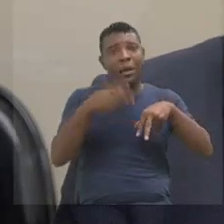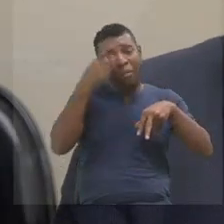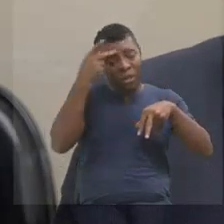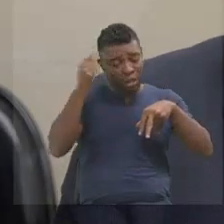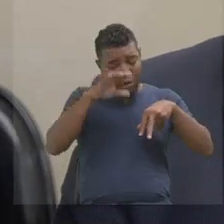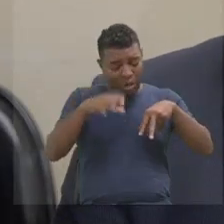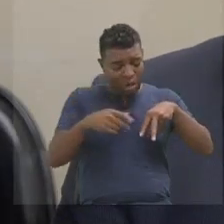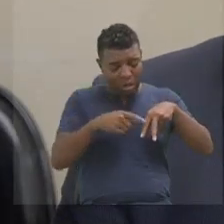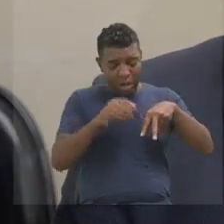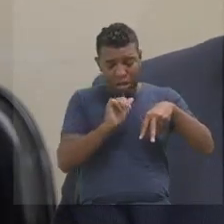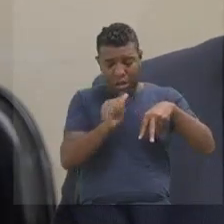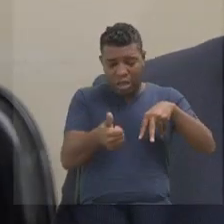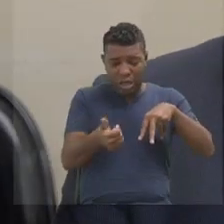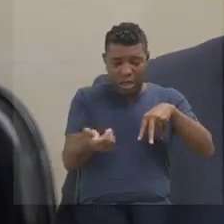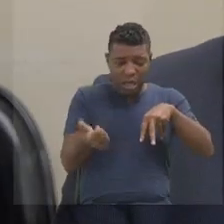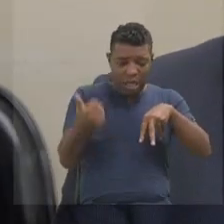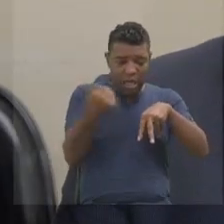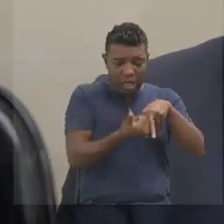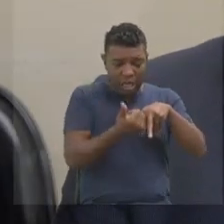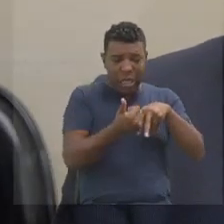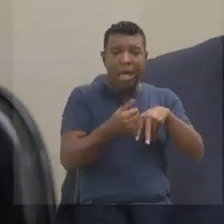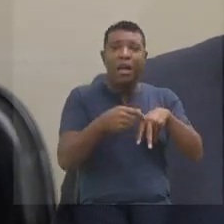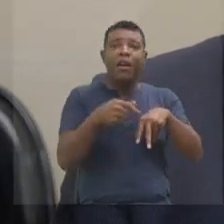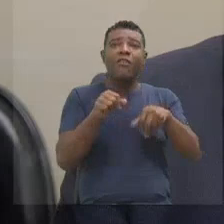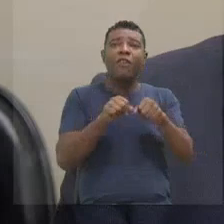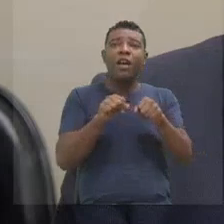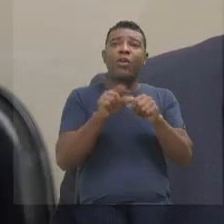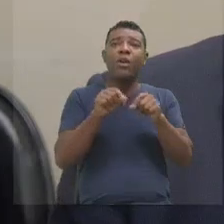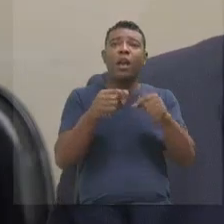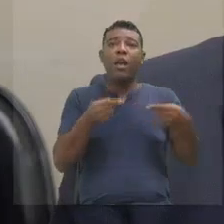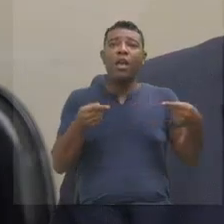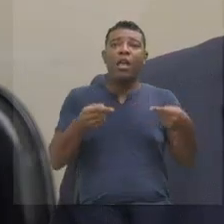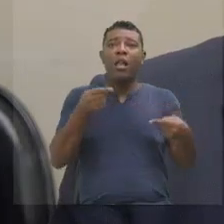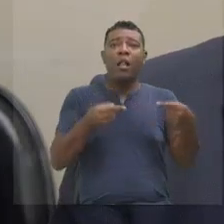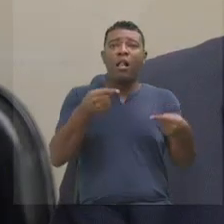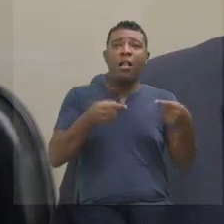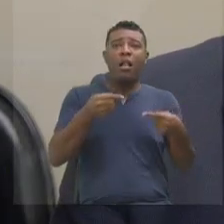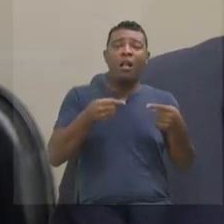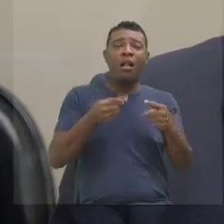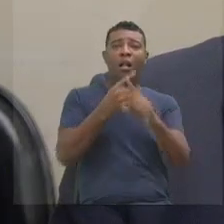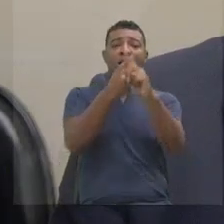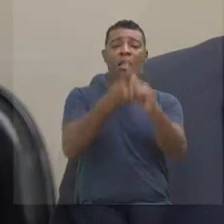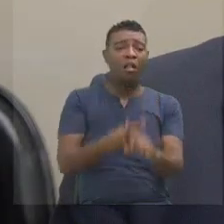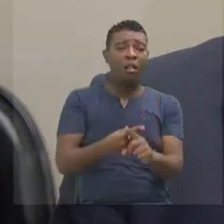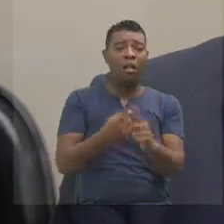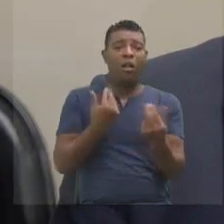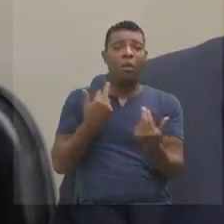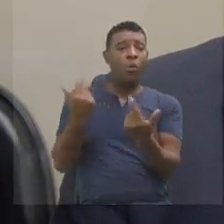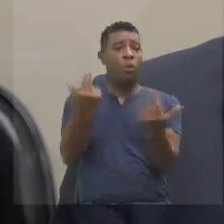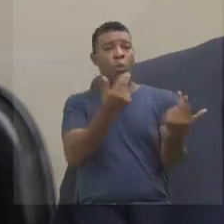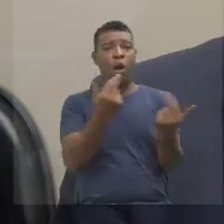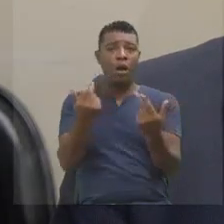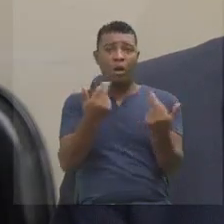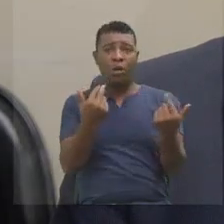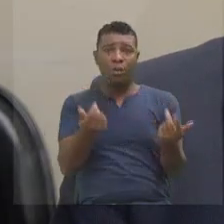e compete igual para igual com a prótese Então essa prótese feita pelo SUS que era que nós tínhamos